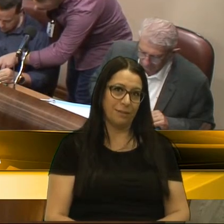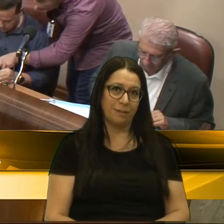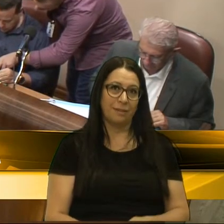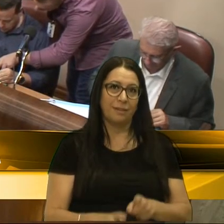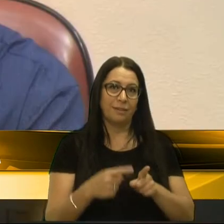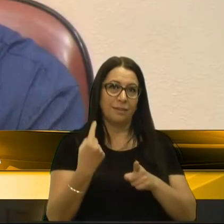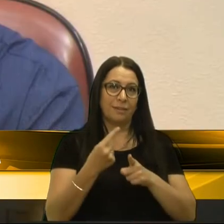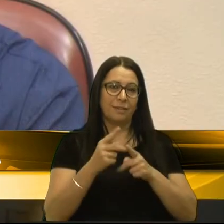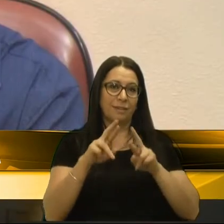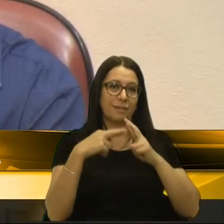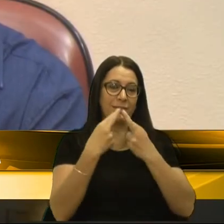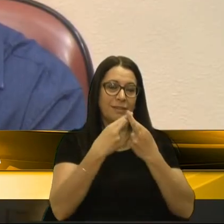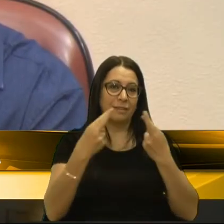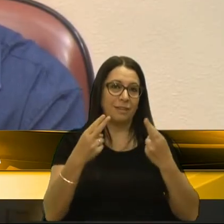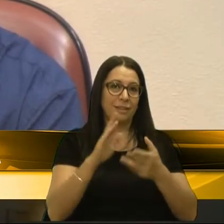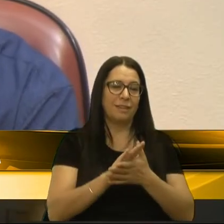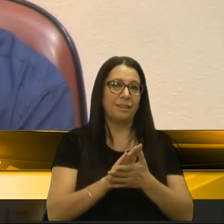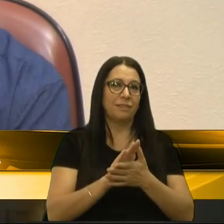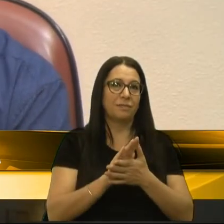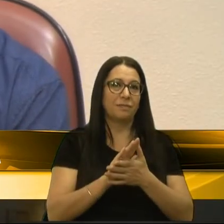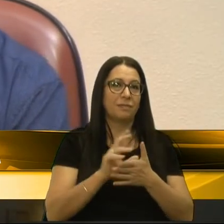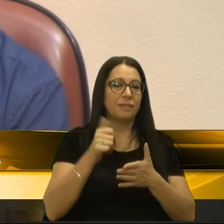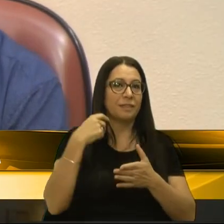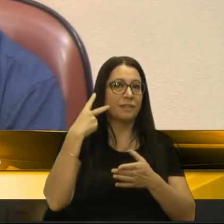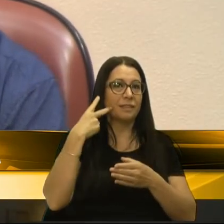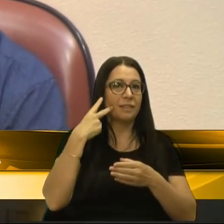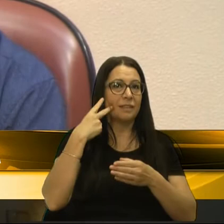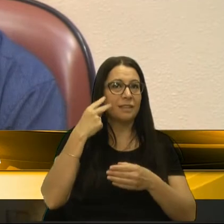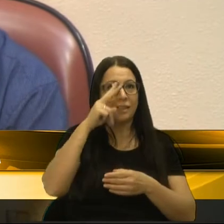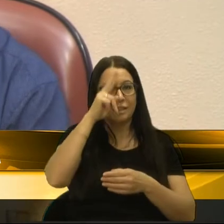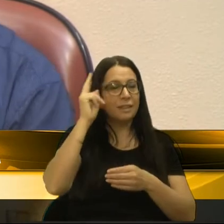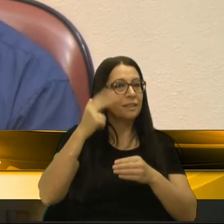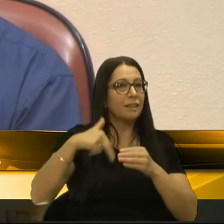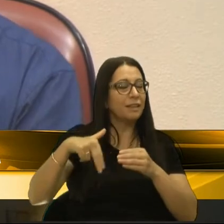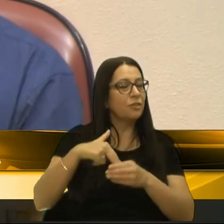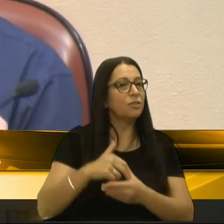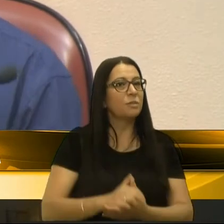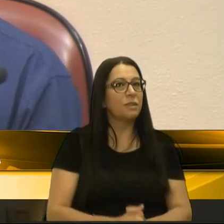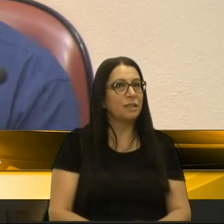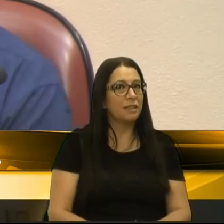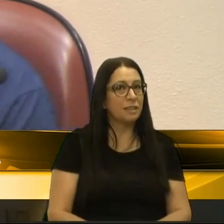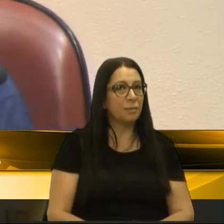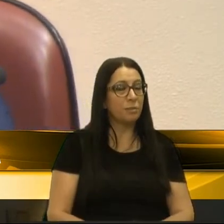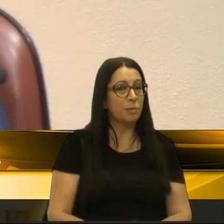Passemos ao grande expediente, primeiro inscrito, vereador Velocino Wes.